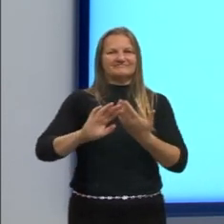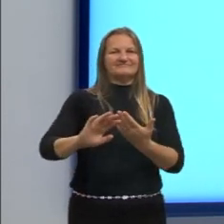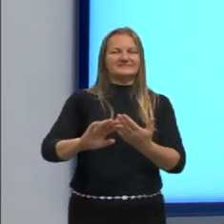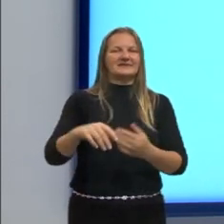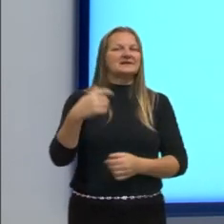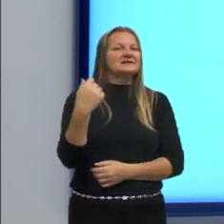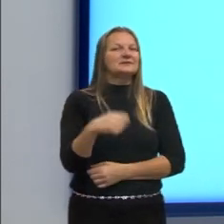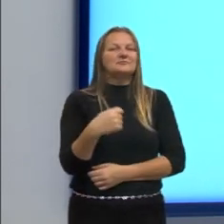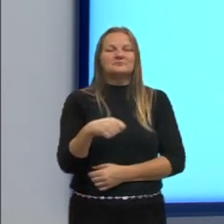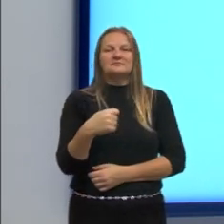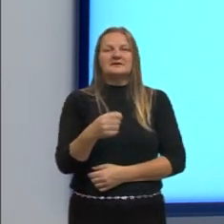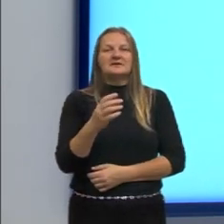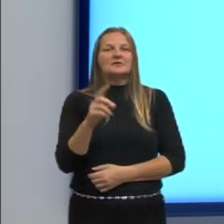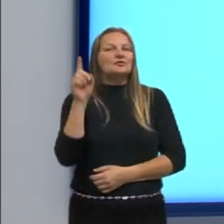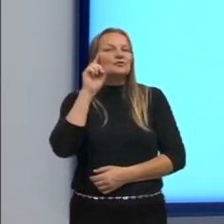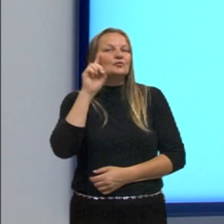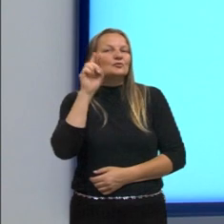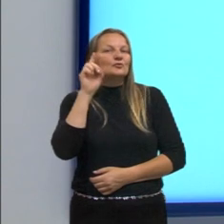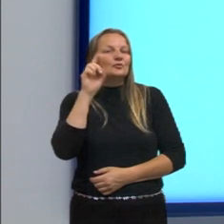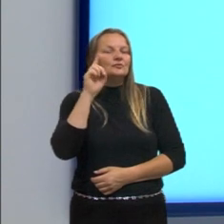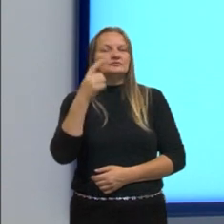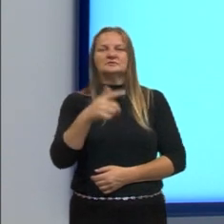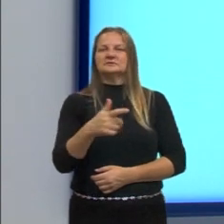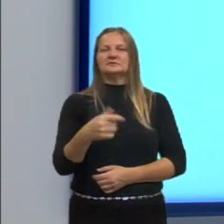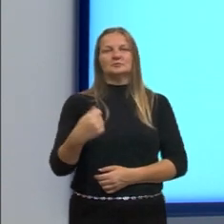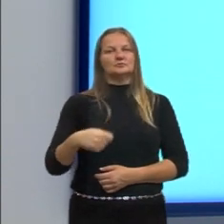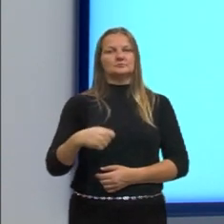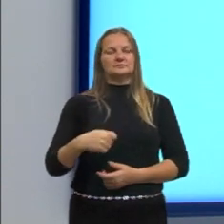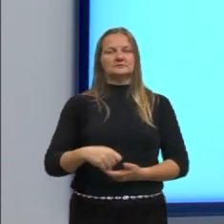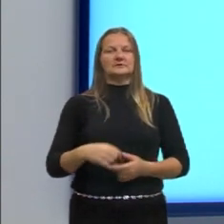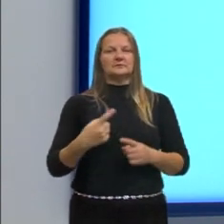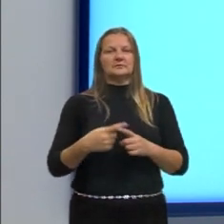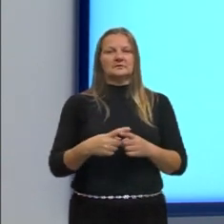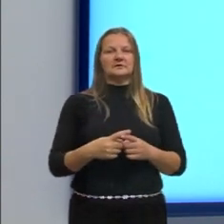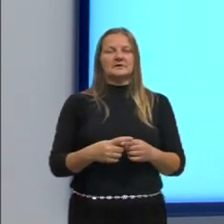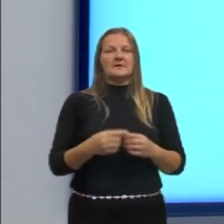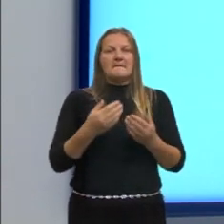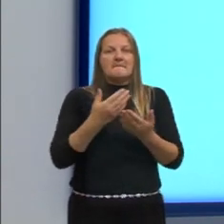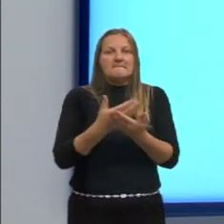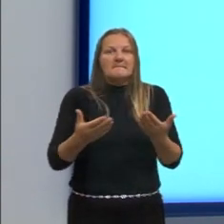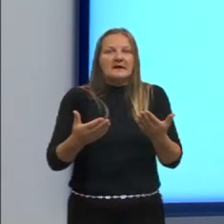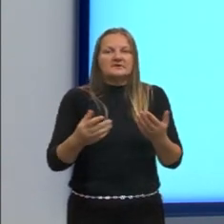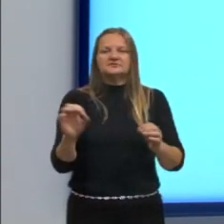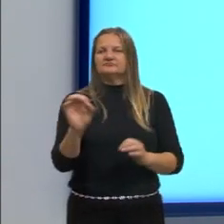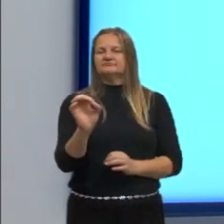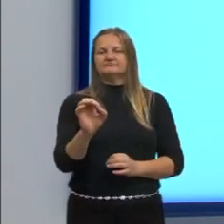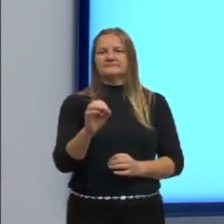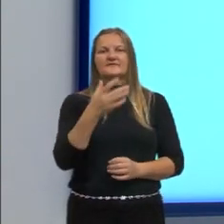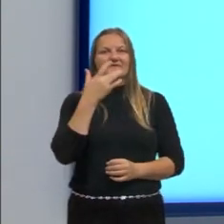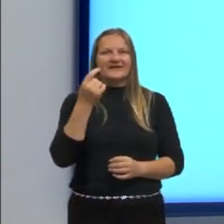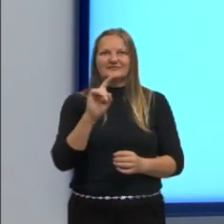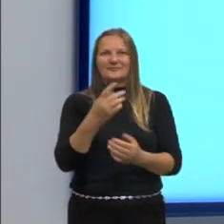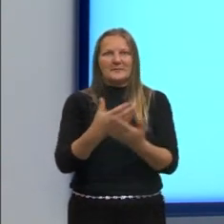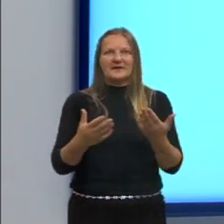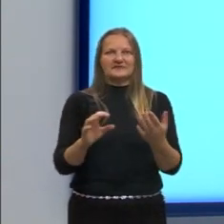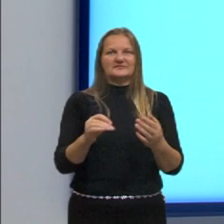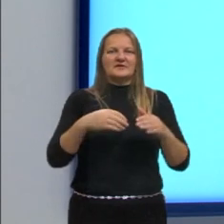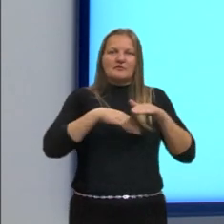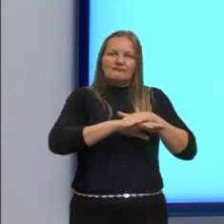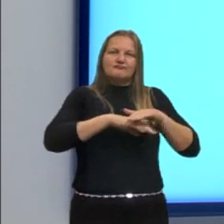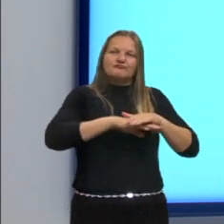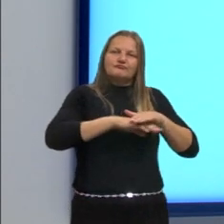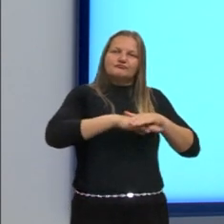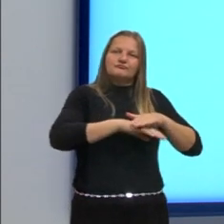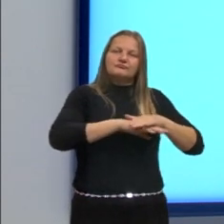necessidade desse consumo diariamente porque a gente não vai expelir com tanta facilidade as vitaminas